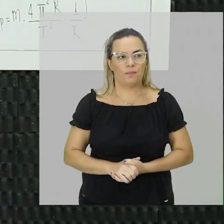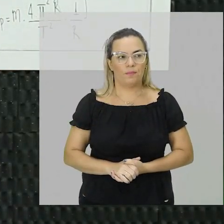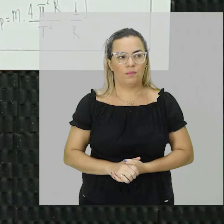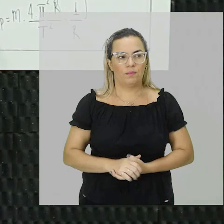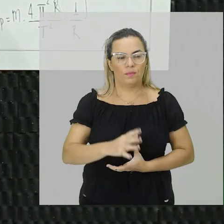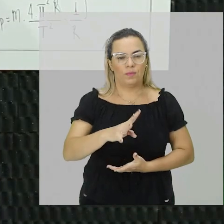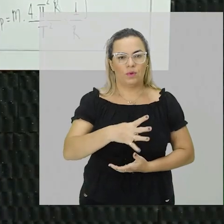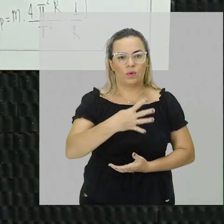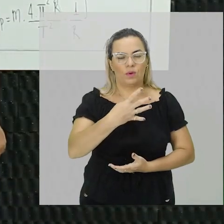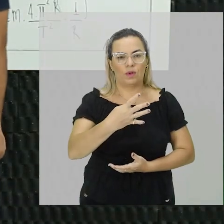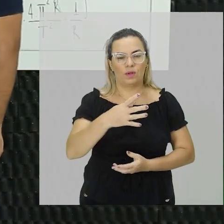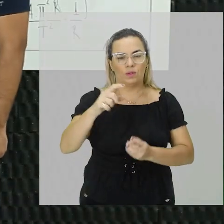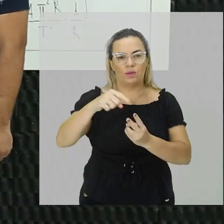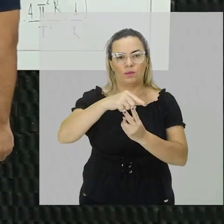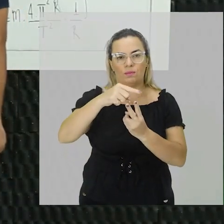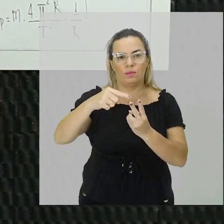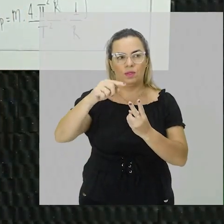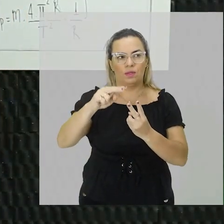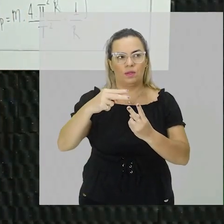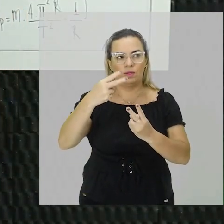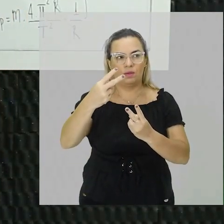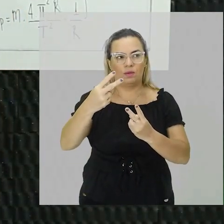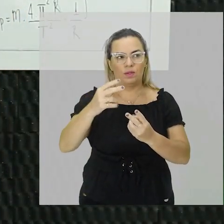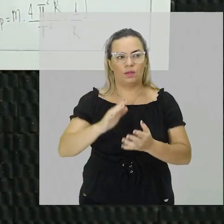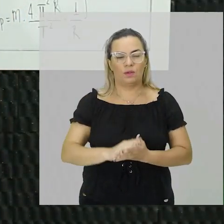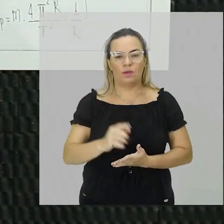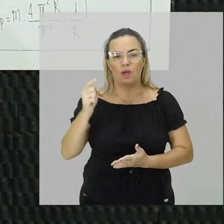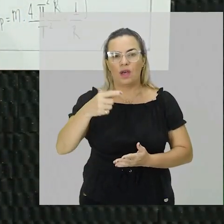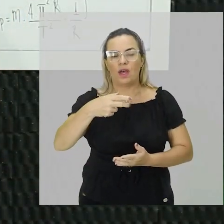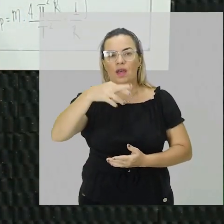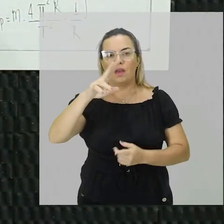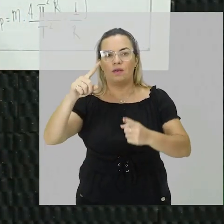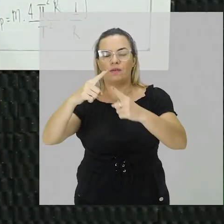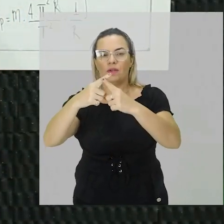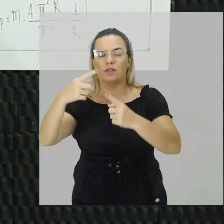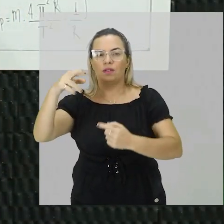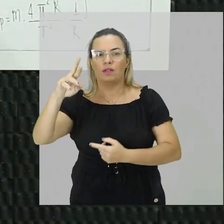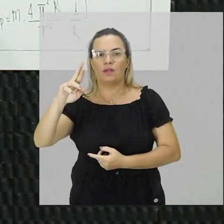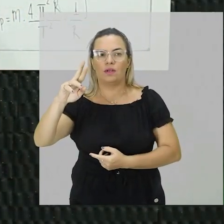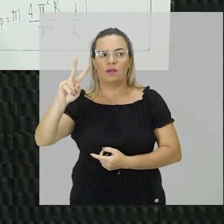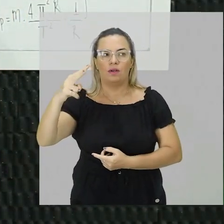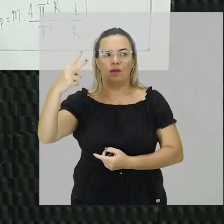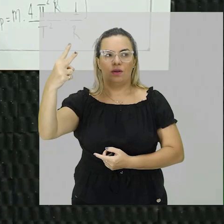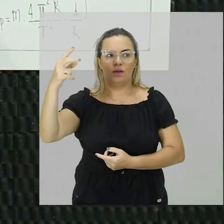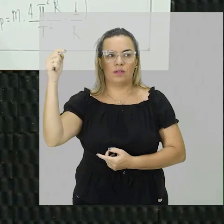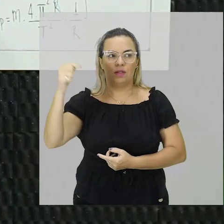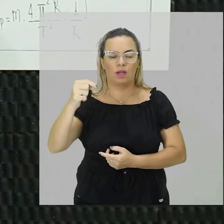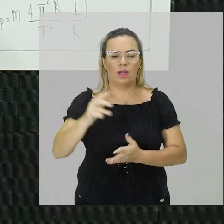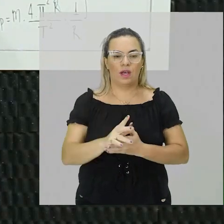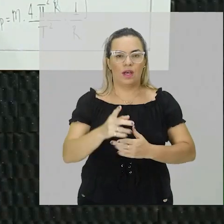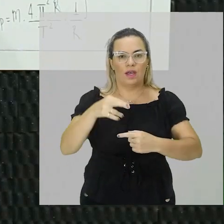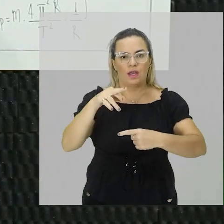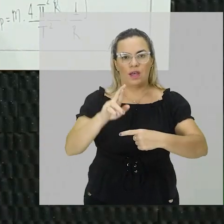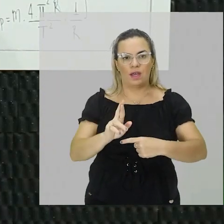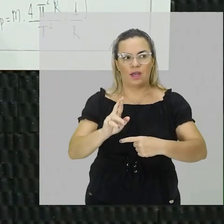π ao quadrado, né? R vezes R ao quadrado vai dar R ao cubo,